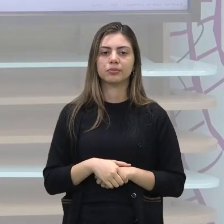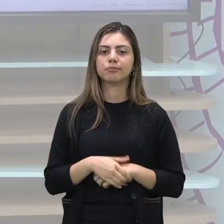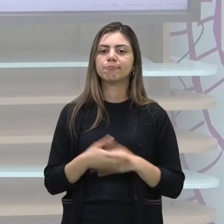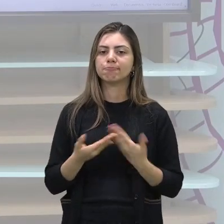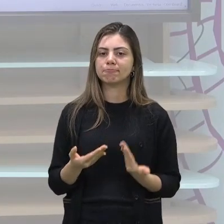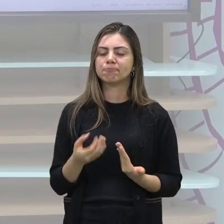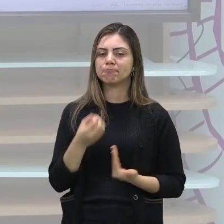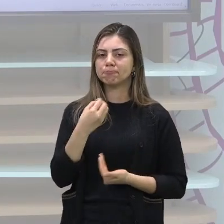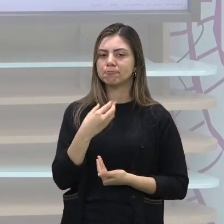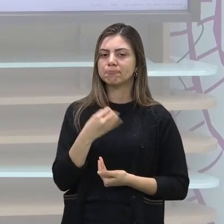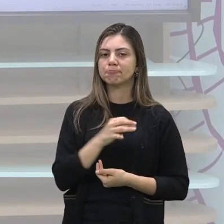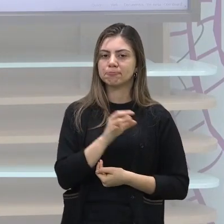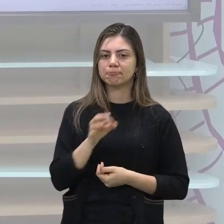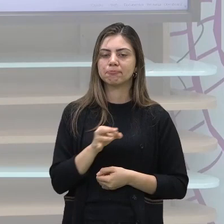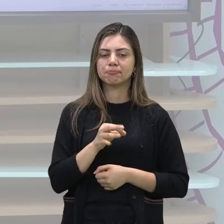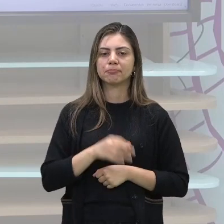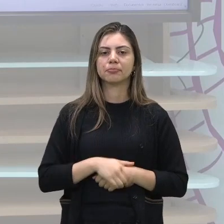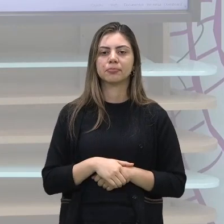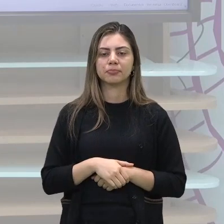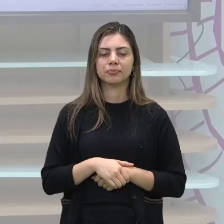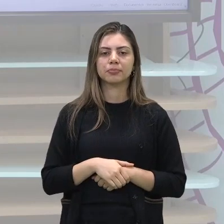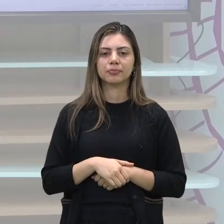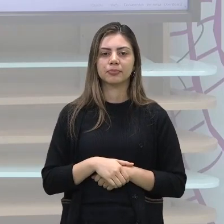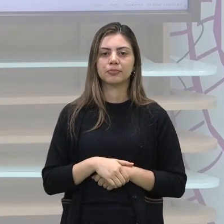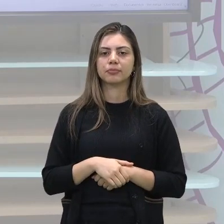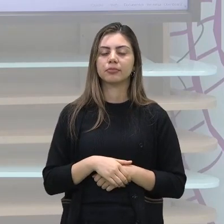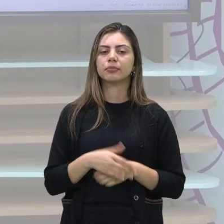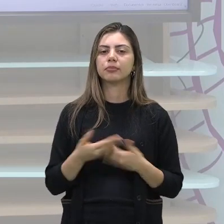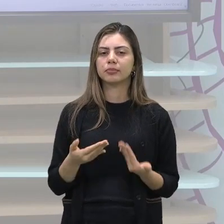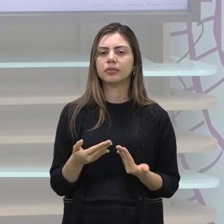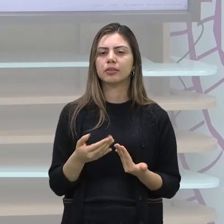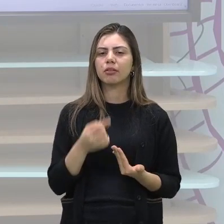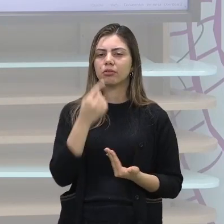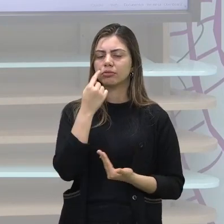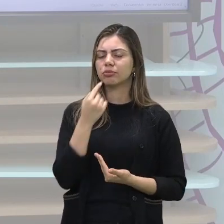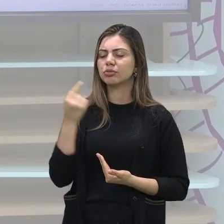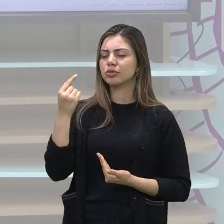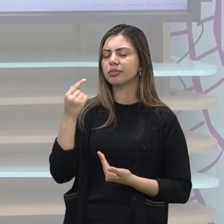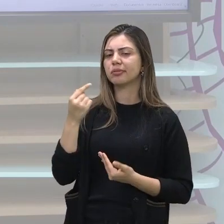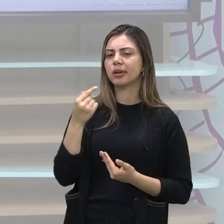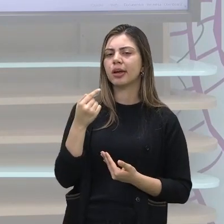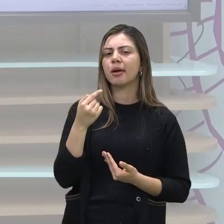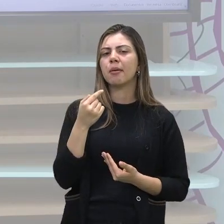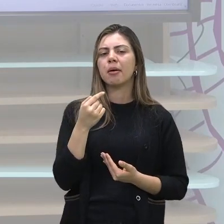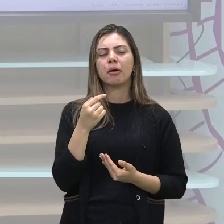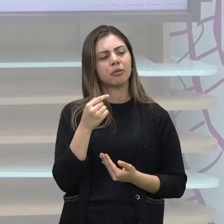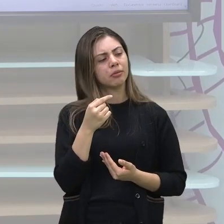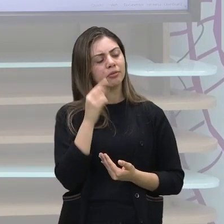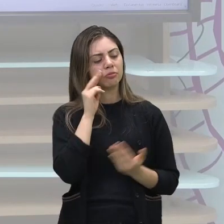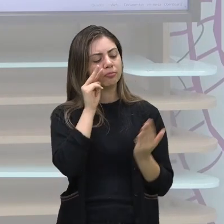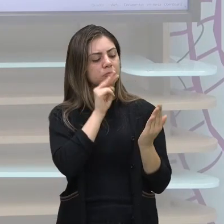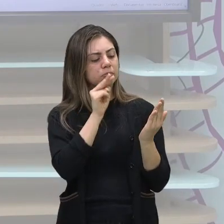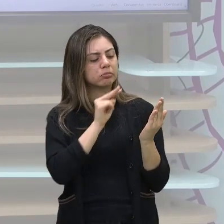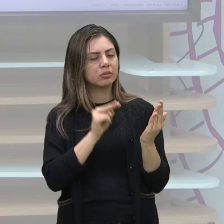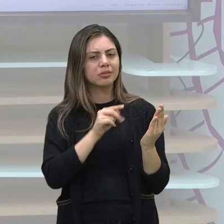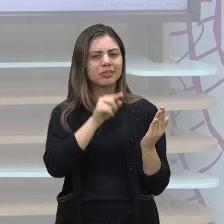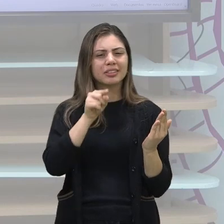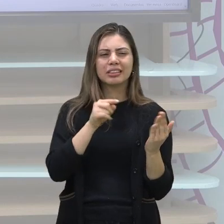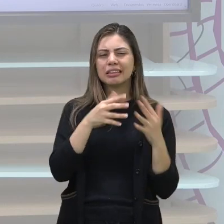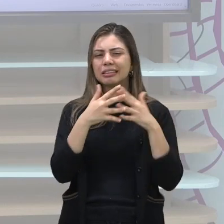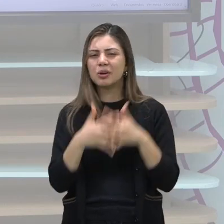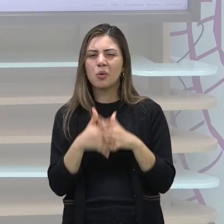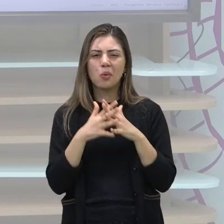Muito bem, né? Lendo aqui até parece, né, um pouco, não sei se vocês acharam um pouco